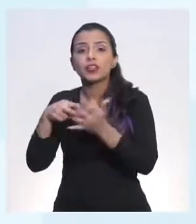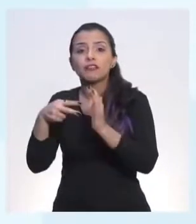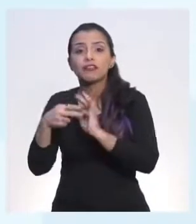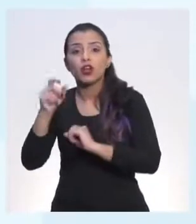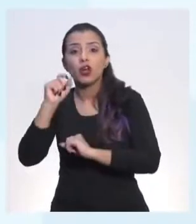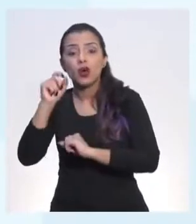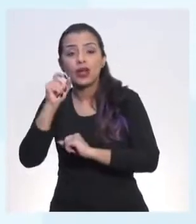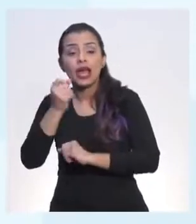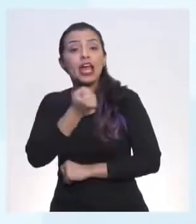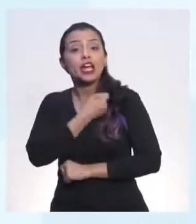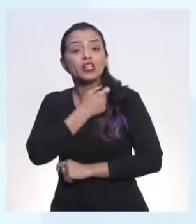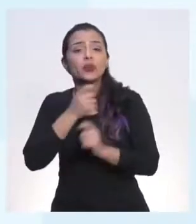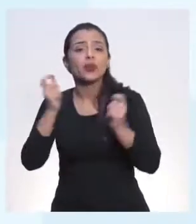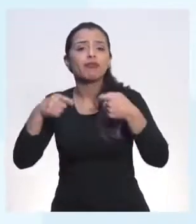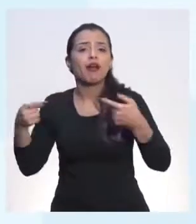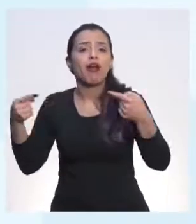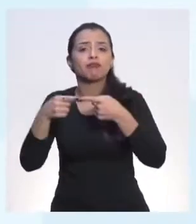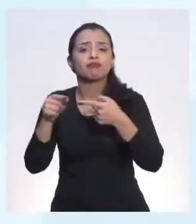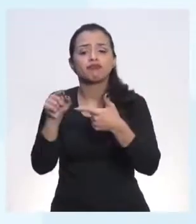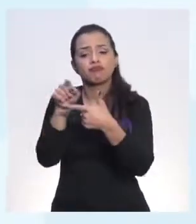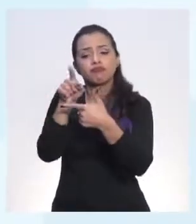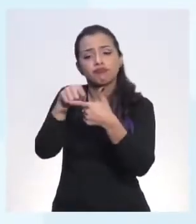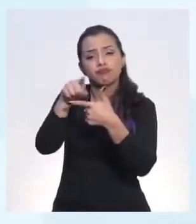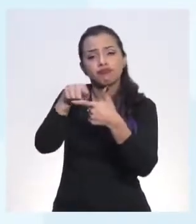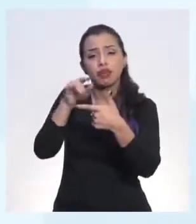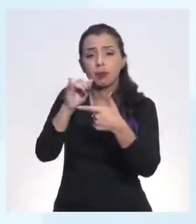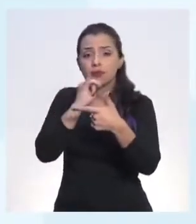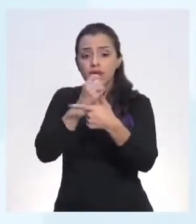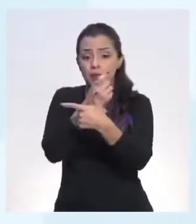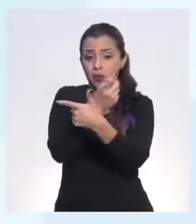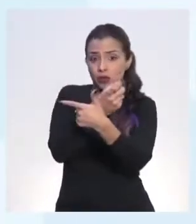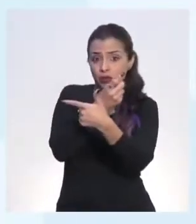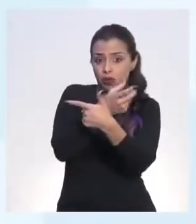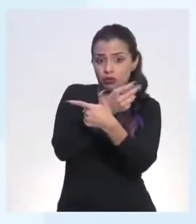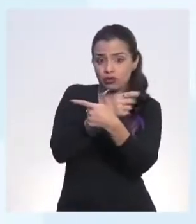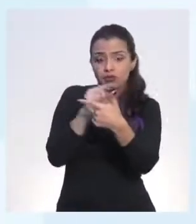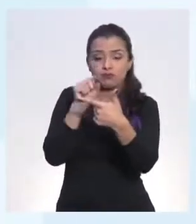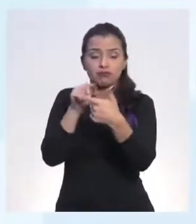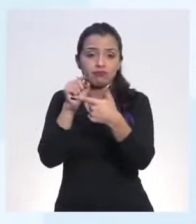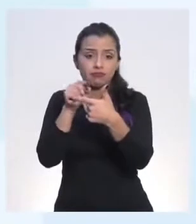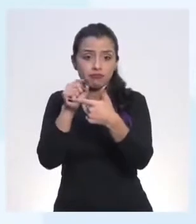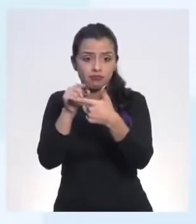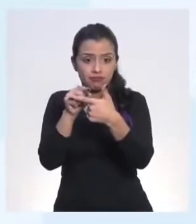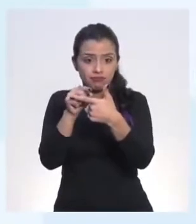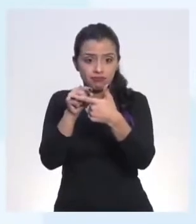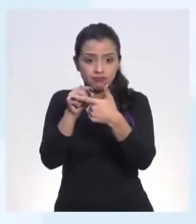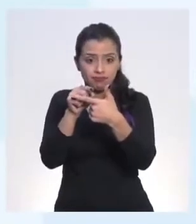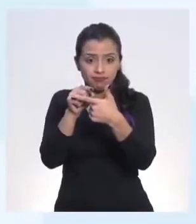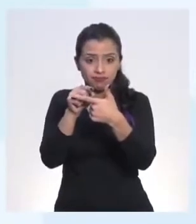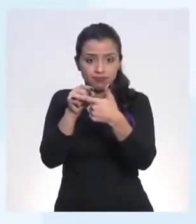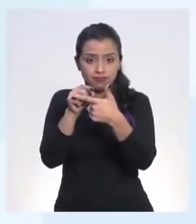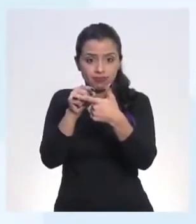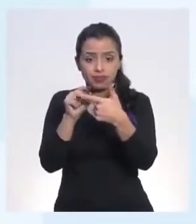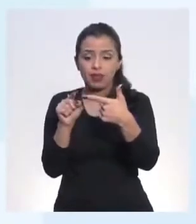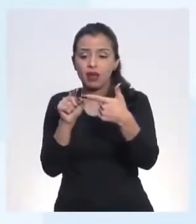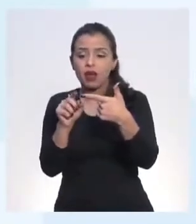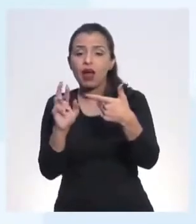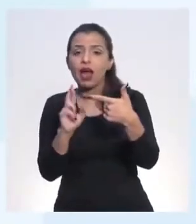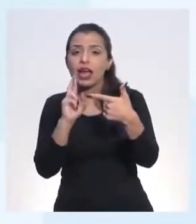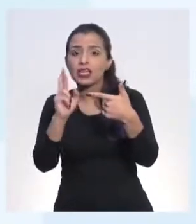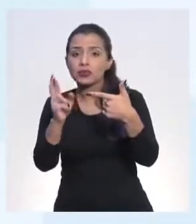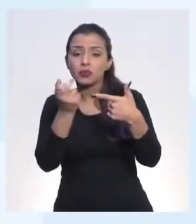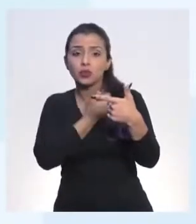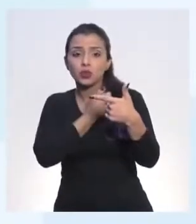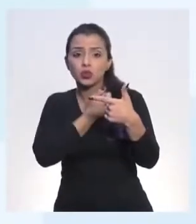o 4 aqui, ó. 12 dividido por 4, eu tenho 3. Então, dá um valor exato. Então, o 4 é